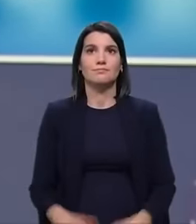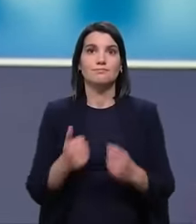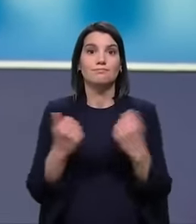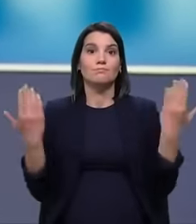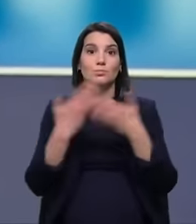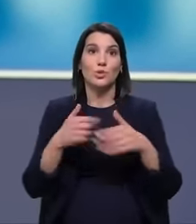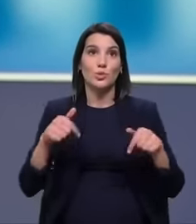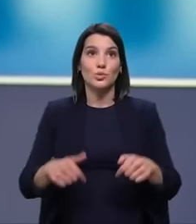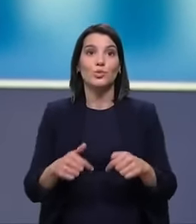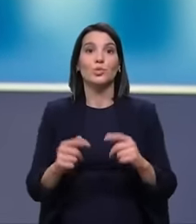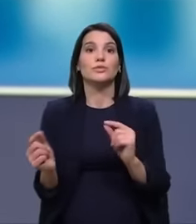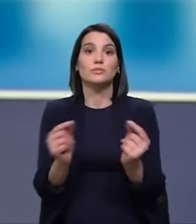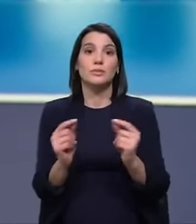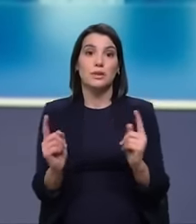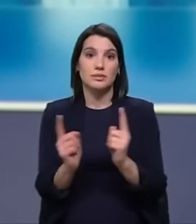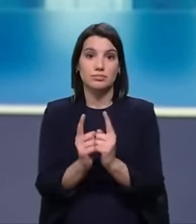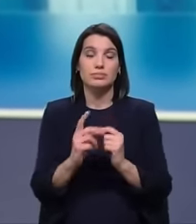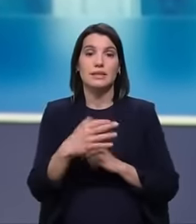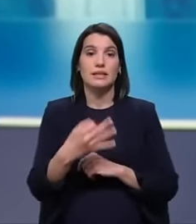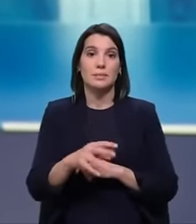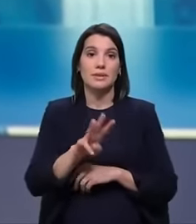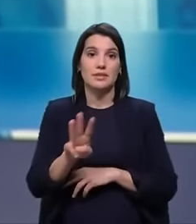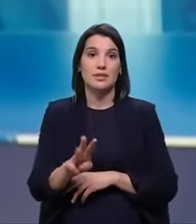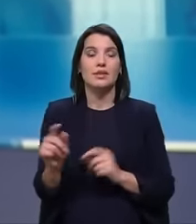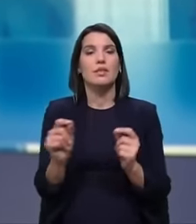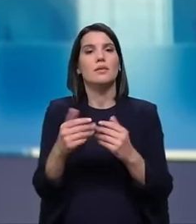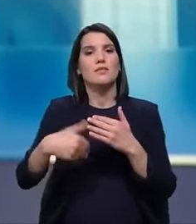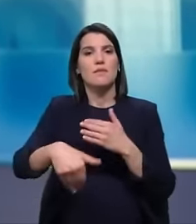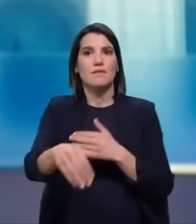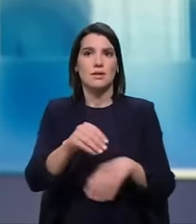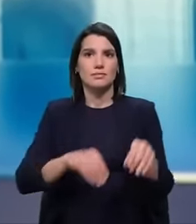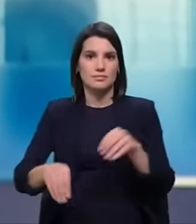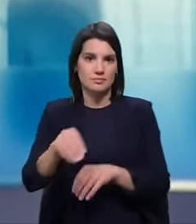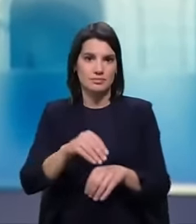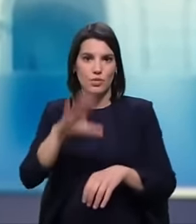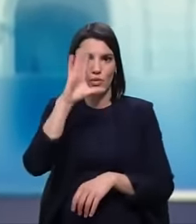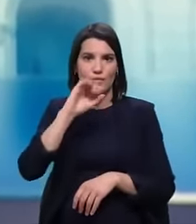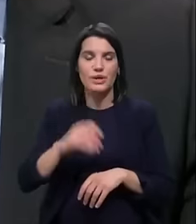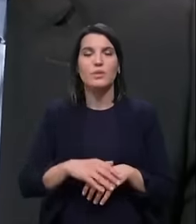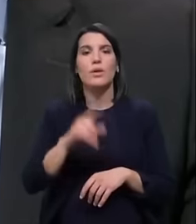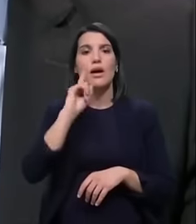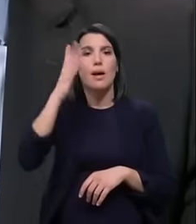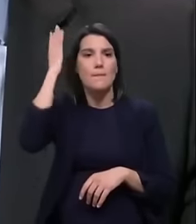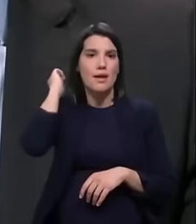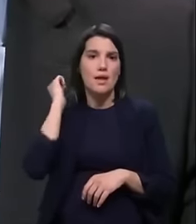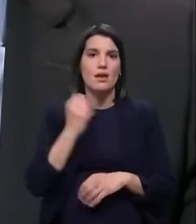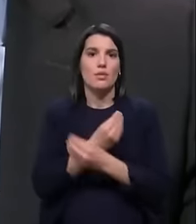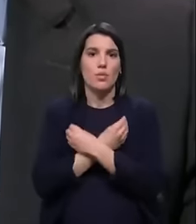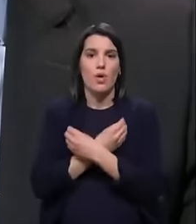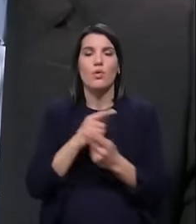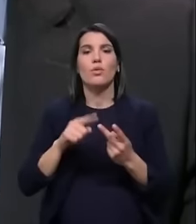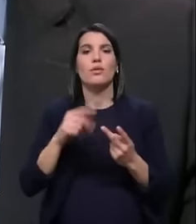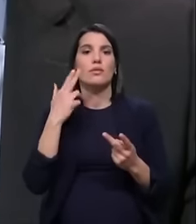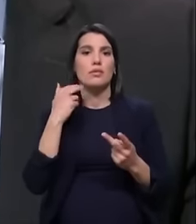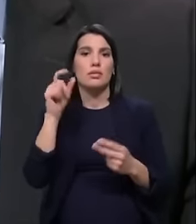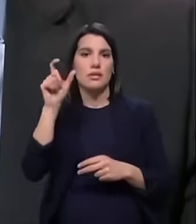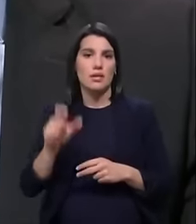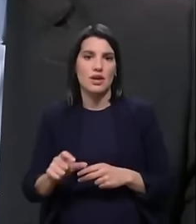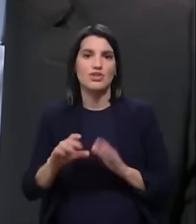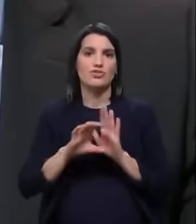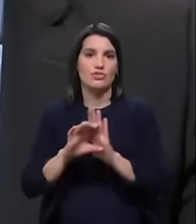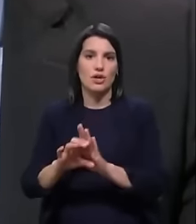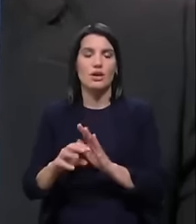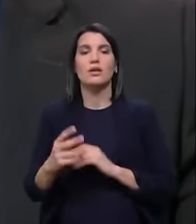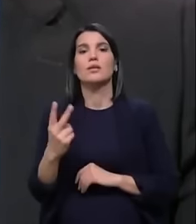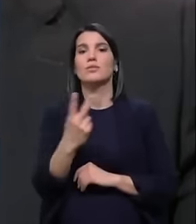Boa noite, hoje frente a frente na RTP3 para o debate a caminho das legislativas. Mariana Mortágua pelo Bloco de Esquerda, André Ventura pelo Chega. Boa noite aos